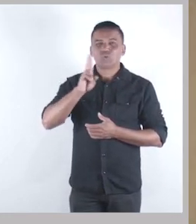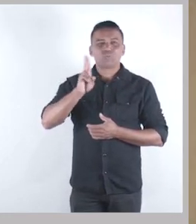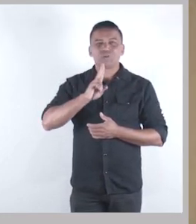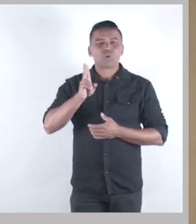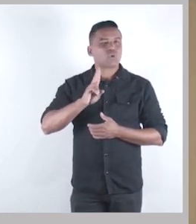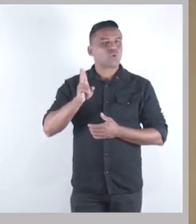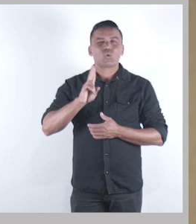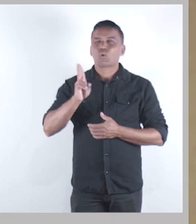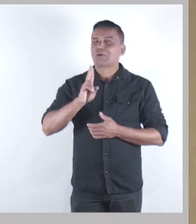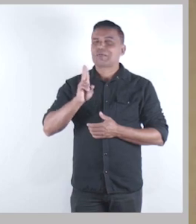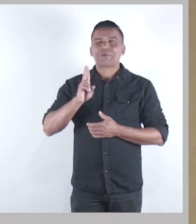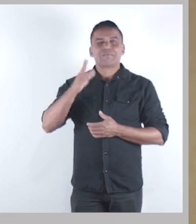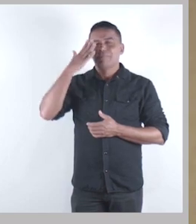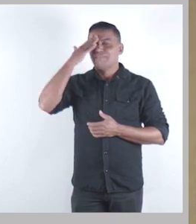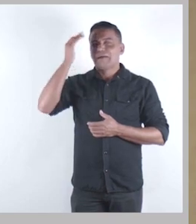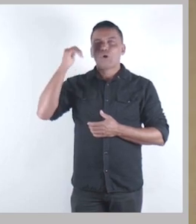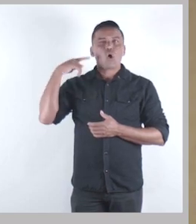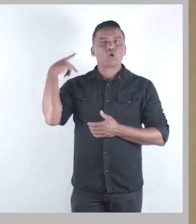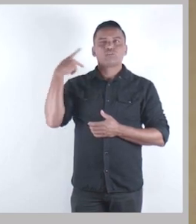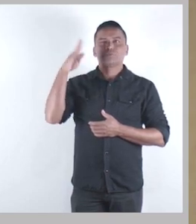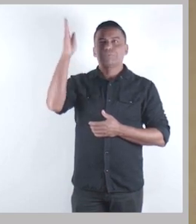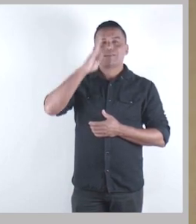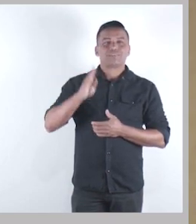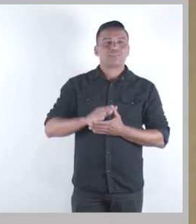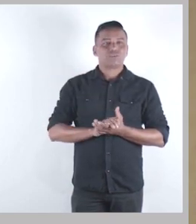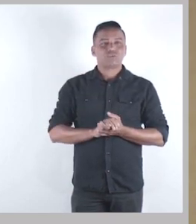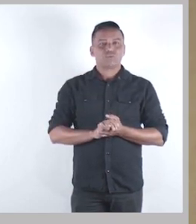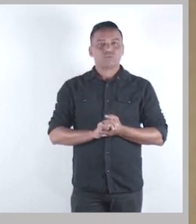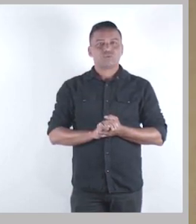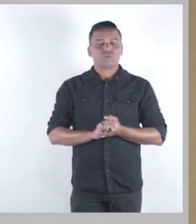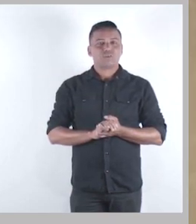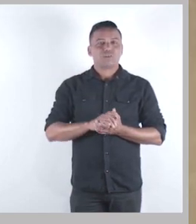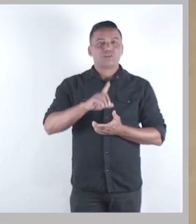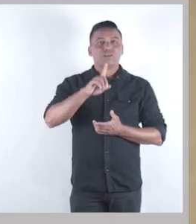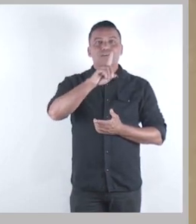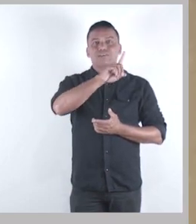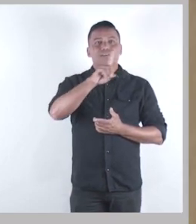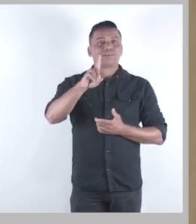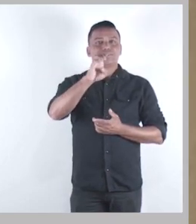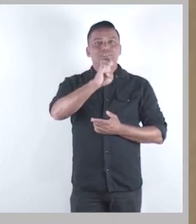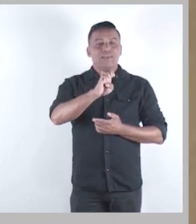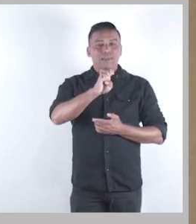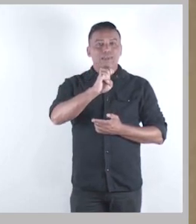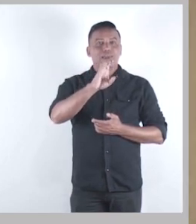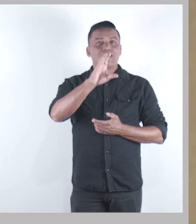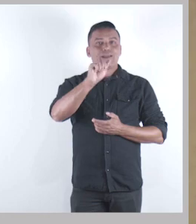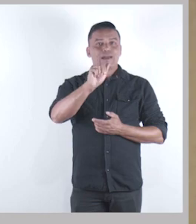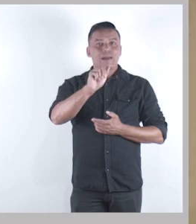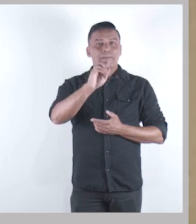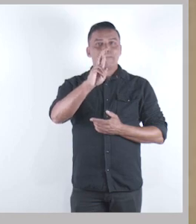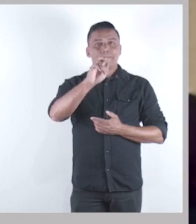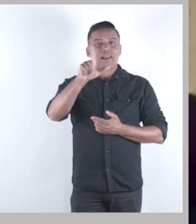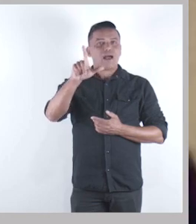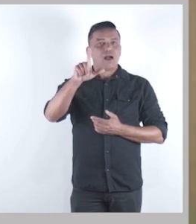grandes poetas brasileiros. Adélia? José Cabral, né? Zé